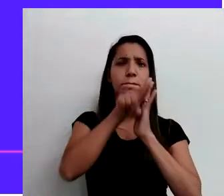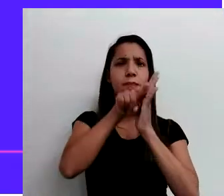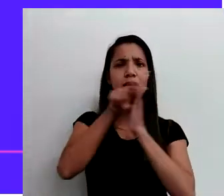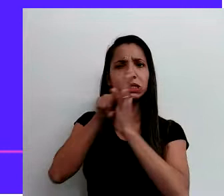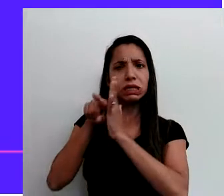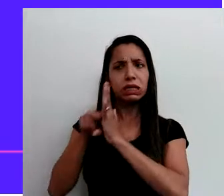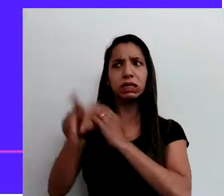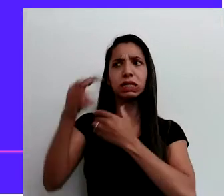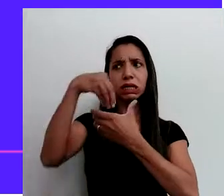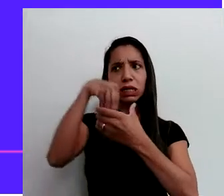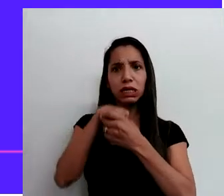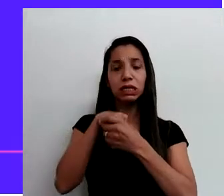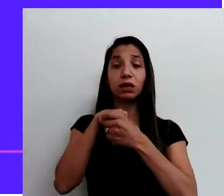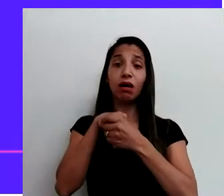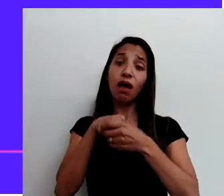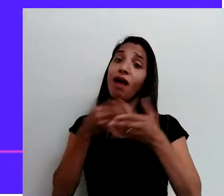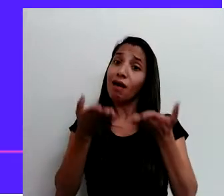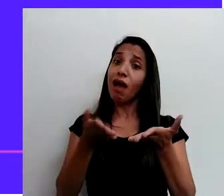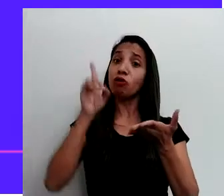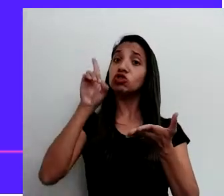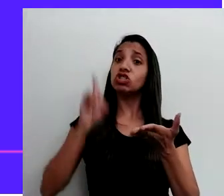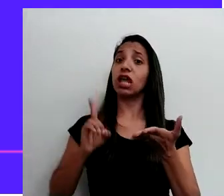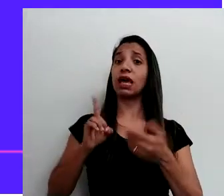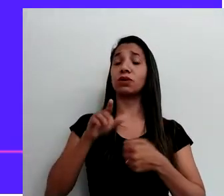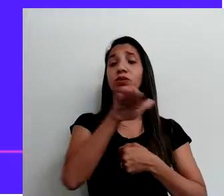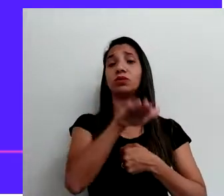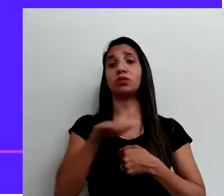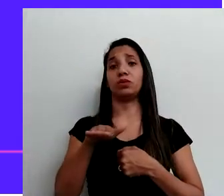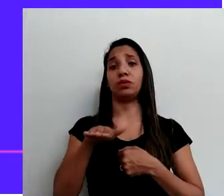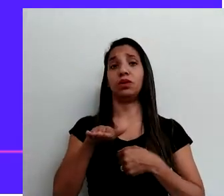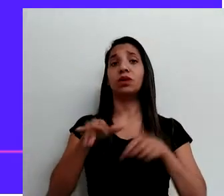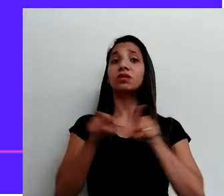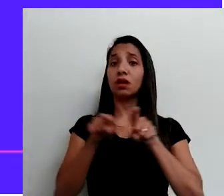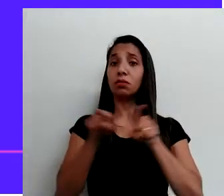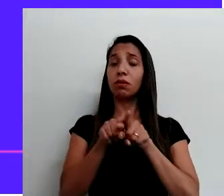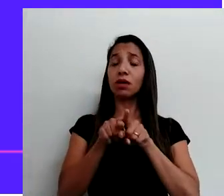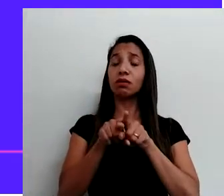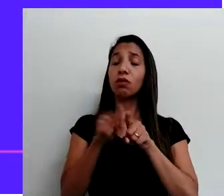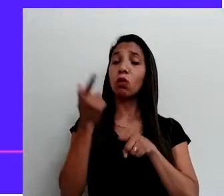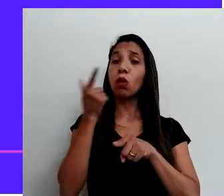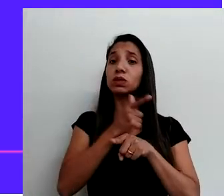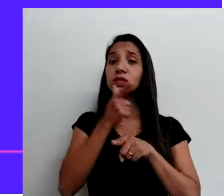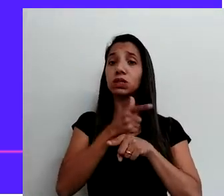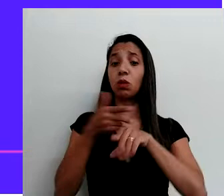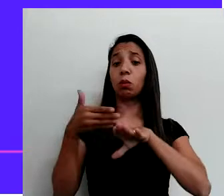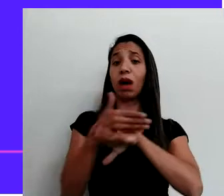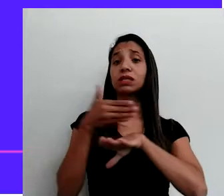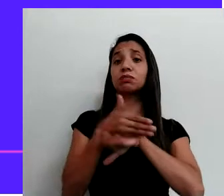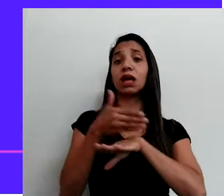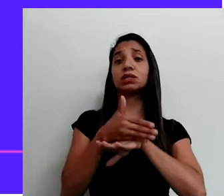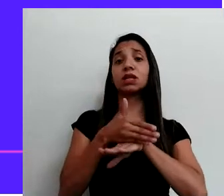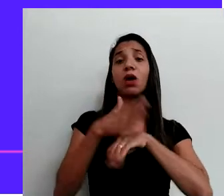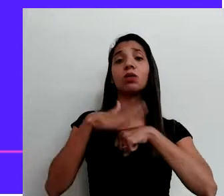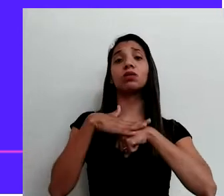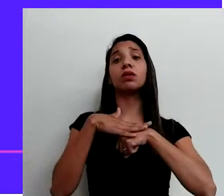da participação democrática, até mesmo das crianças, né? Que começa